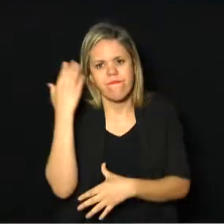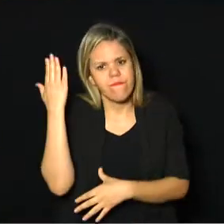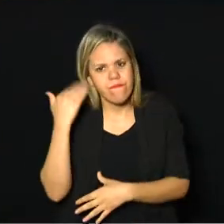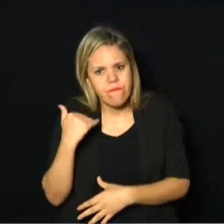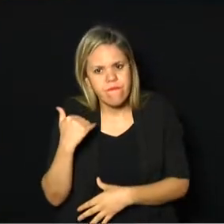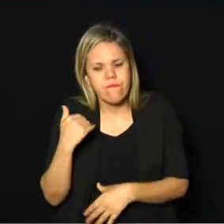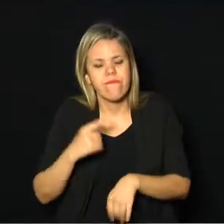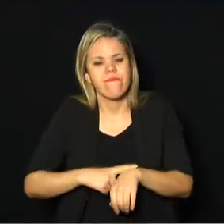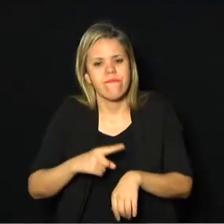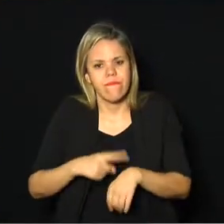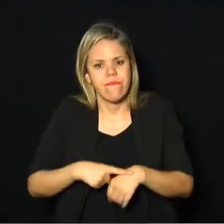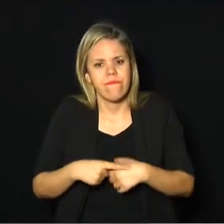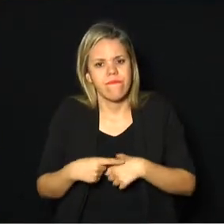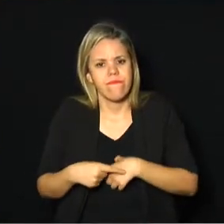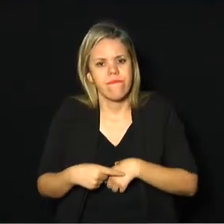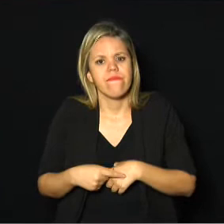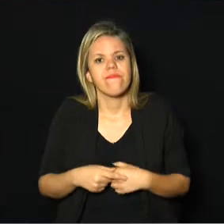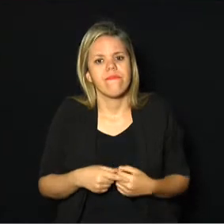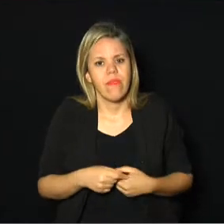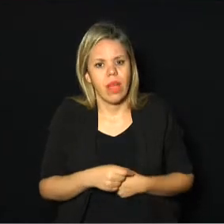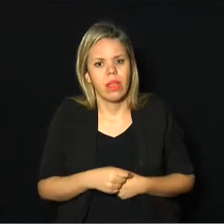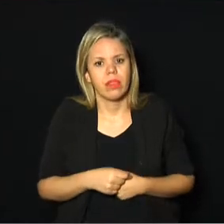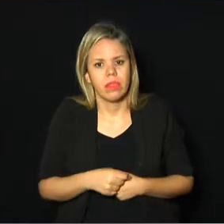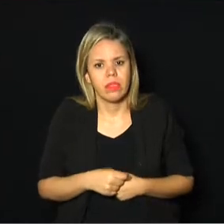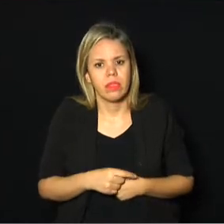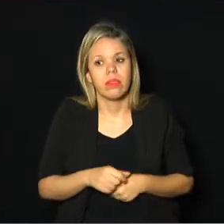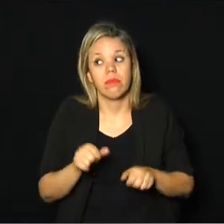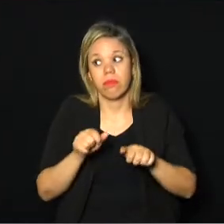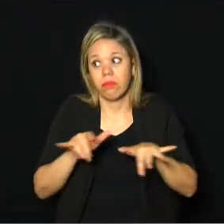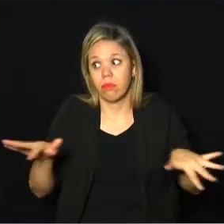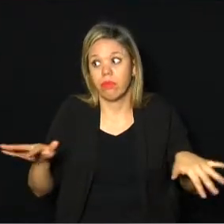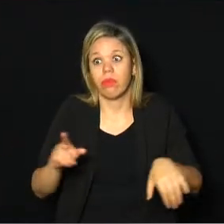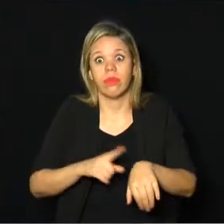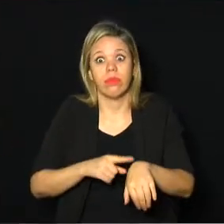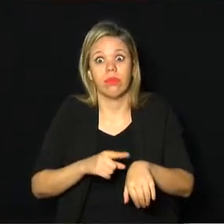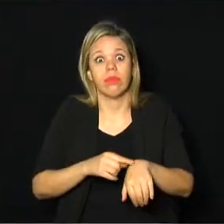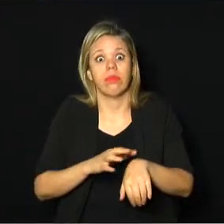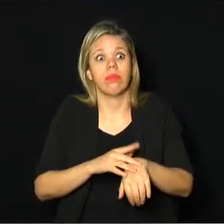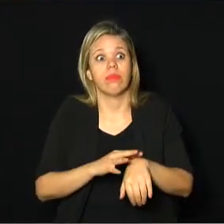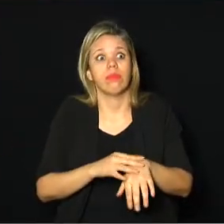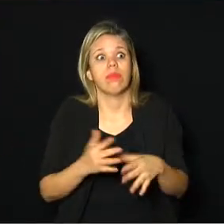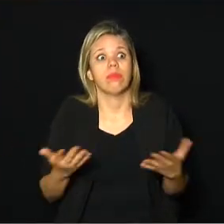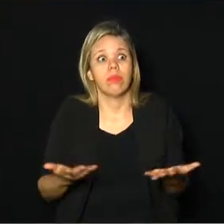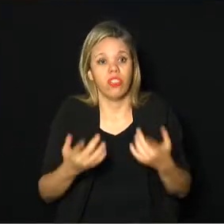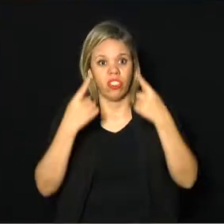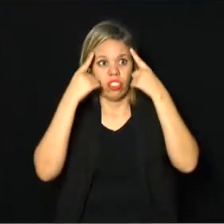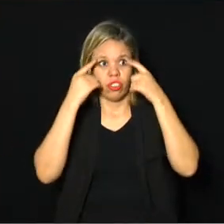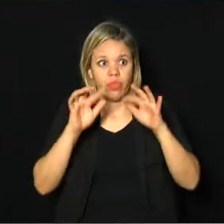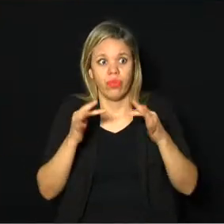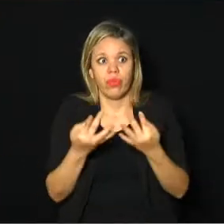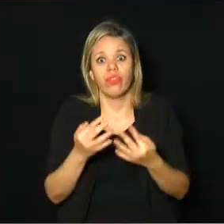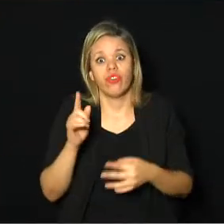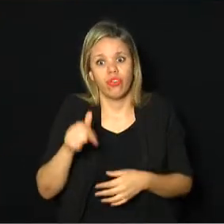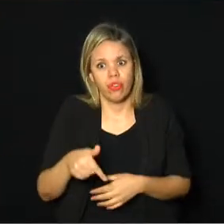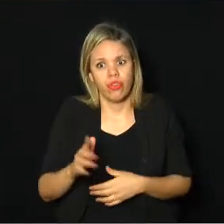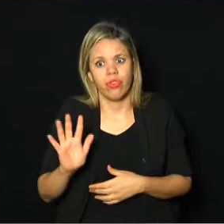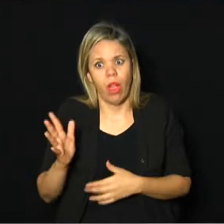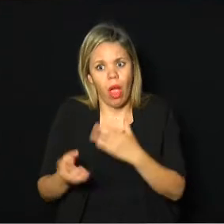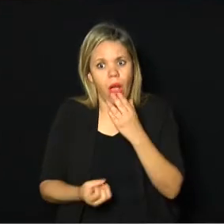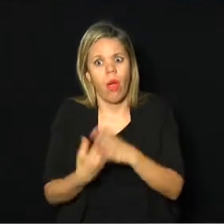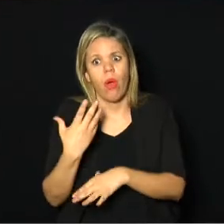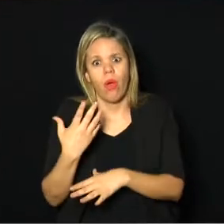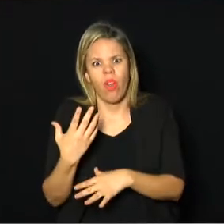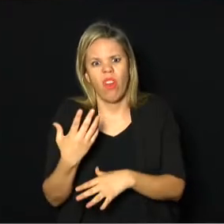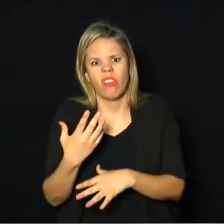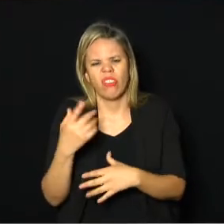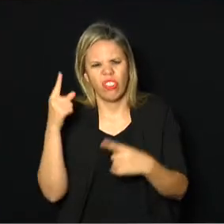nesse momento, nesse contexto de pandemia, né, a situação da violência doméstica familiar já é uma realidade